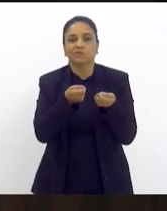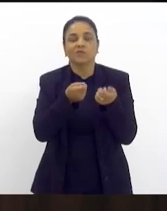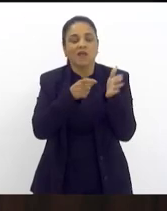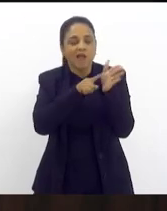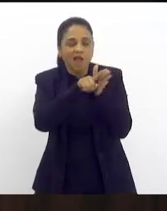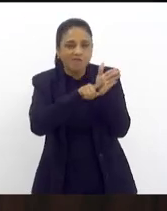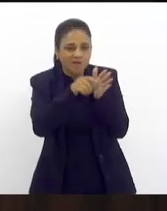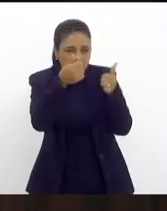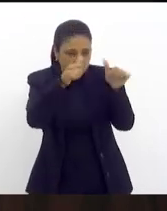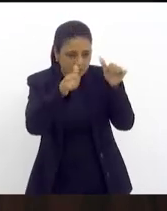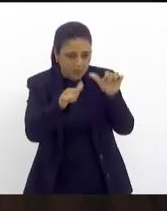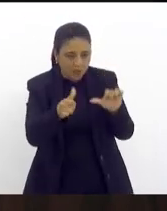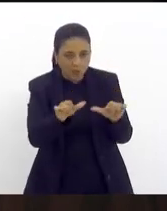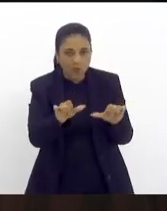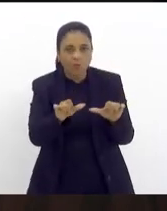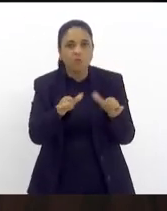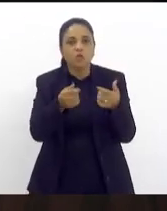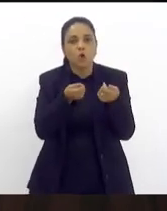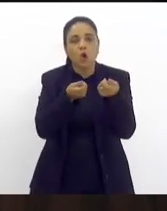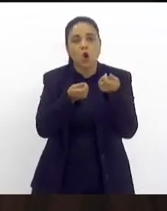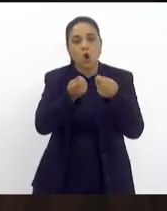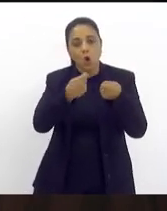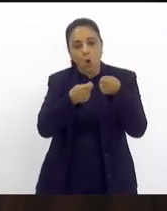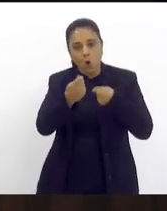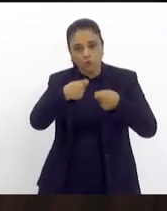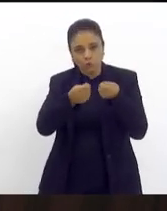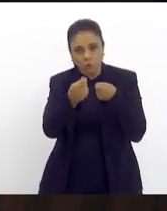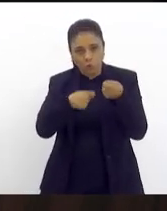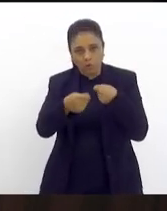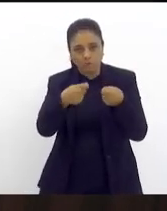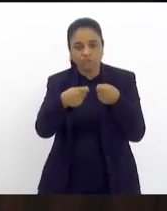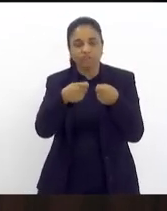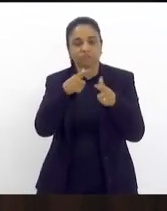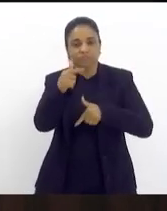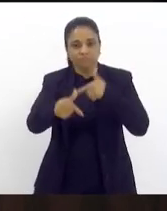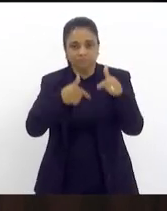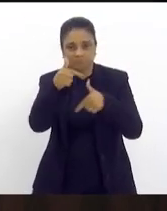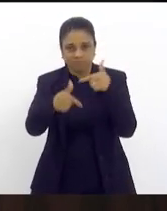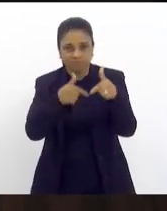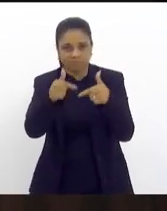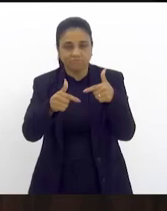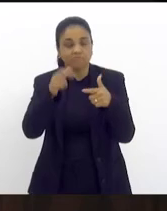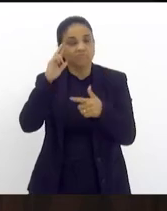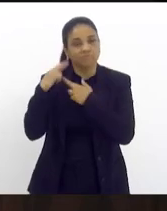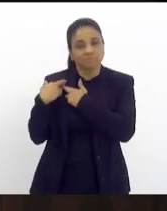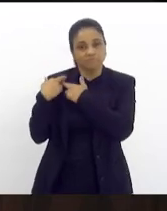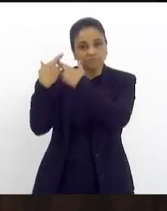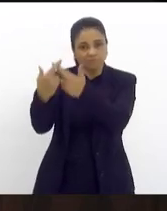avaliação, auditoria e controle de serviço prestado e responsável pela odontologia da